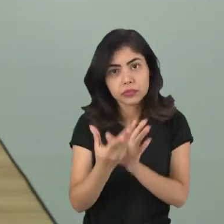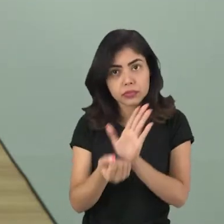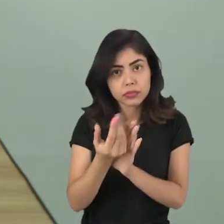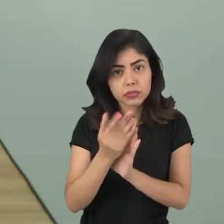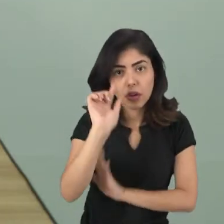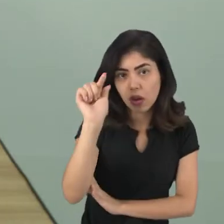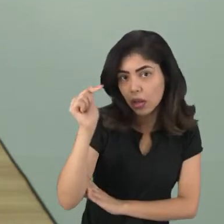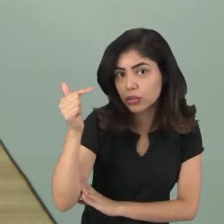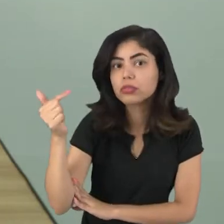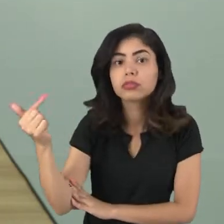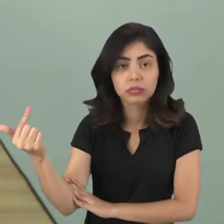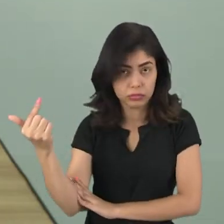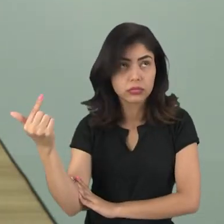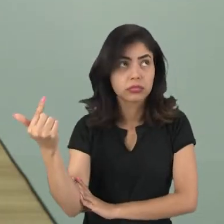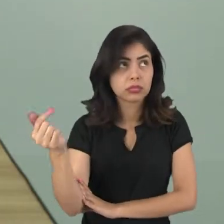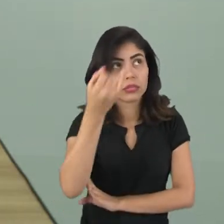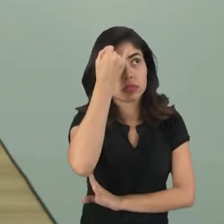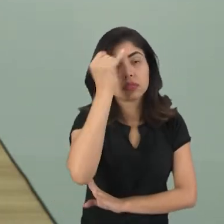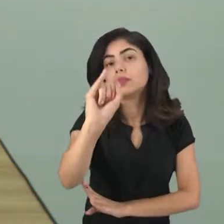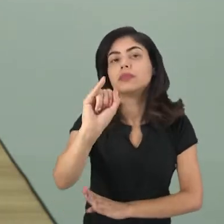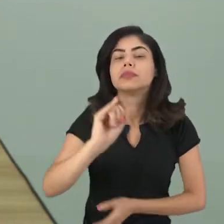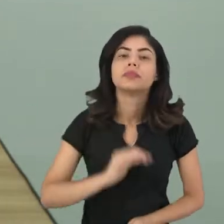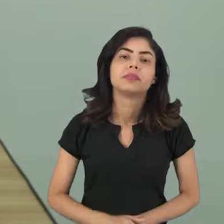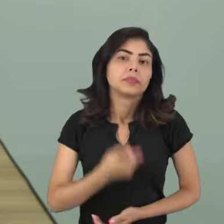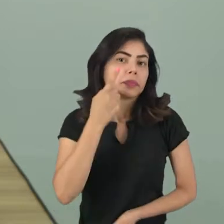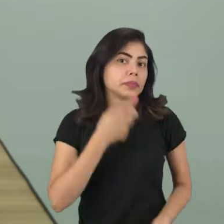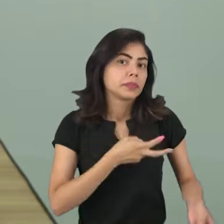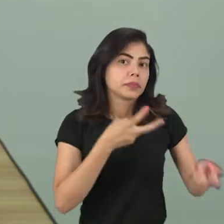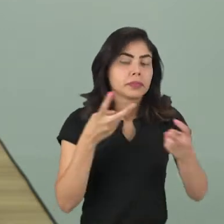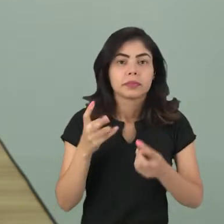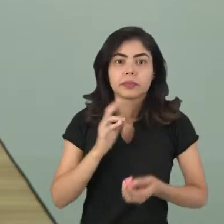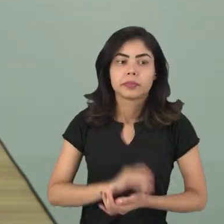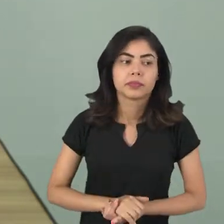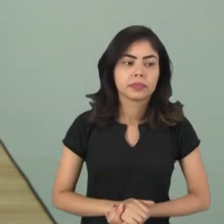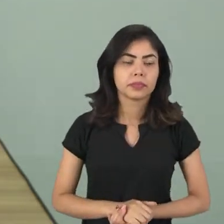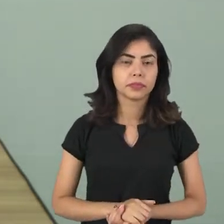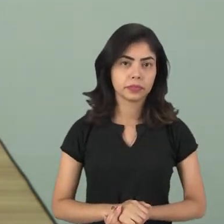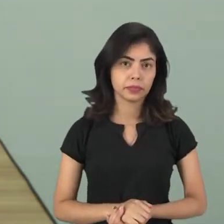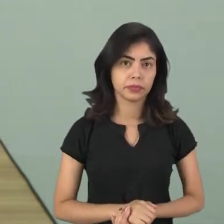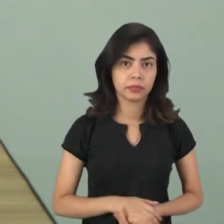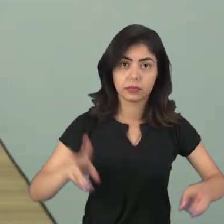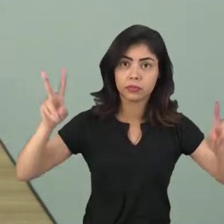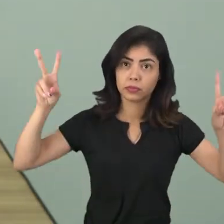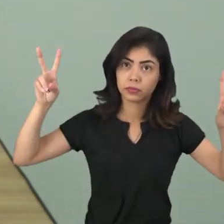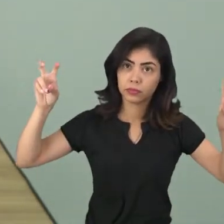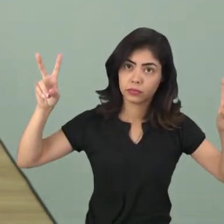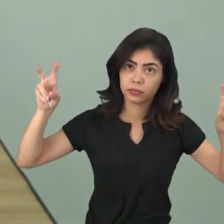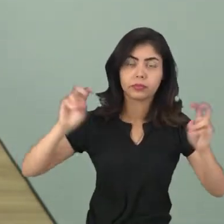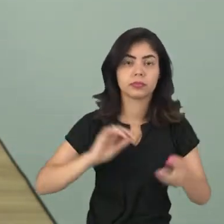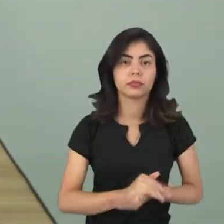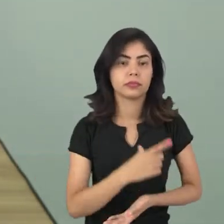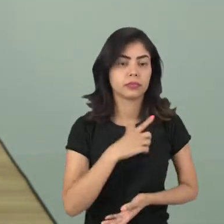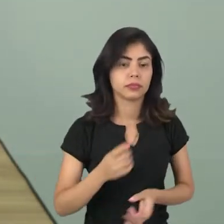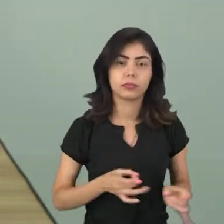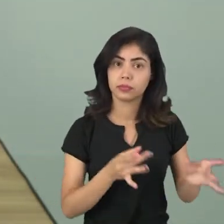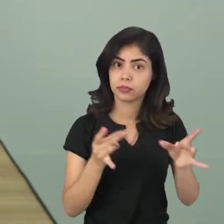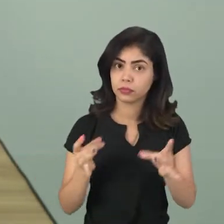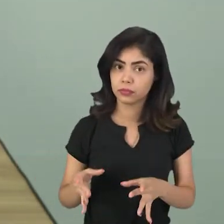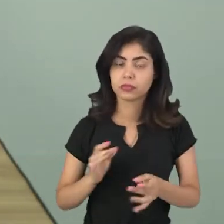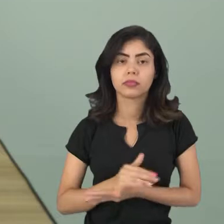as outras ideias? Percebam bem aqui. O título, ele dá uma dica.